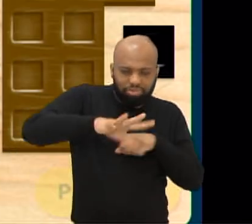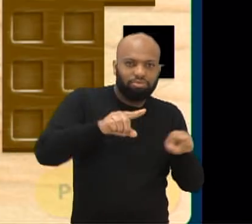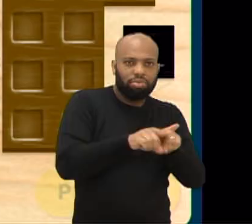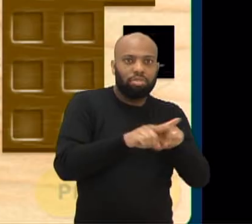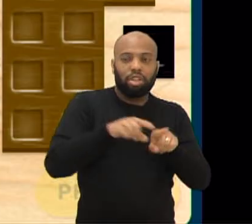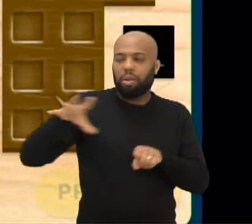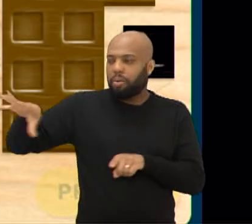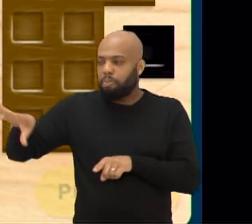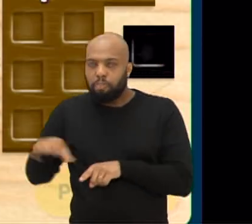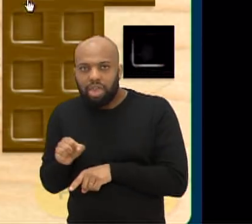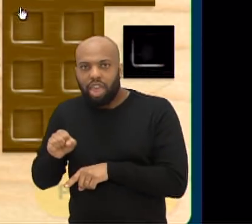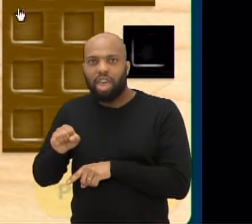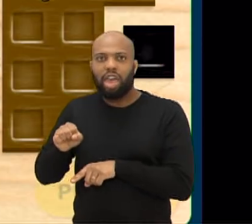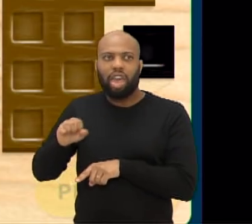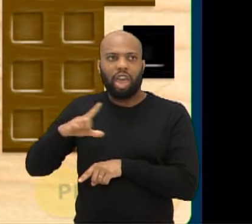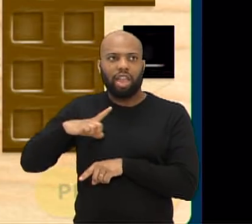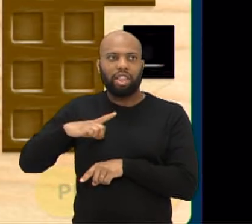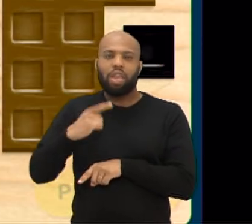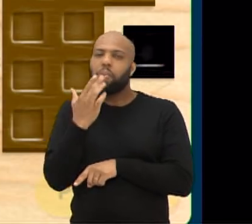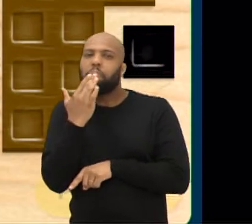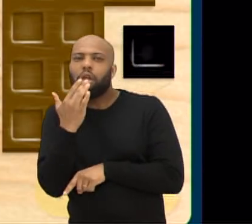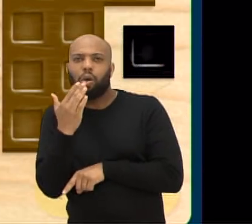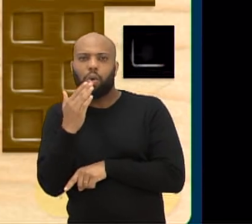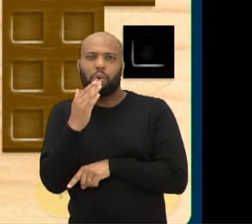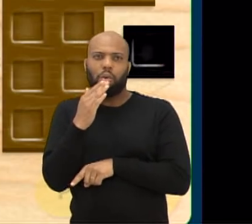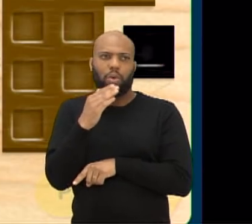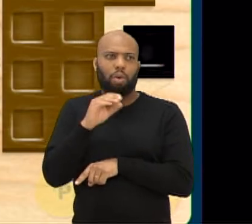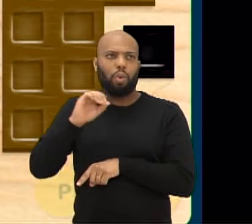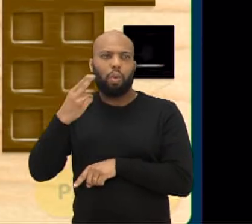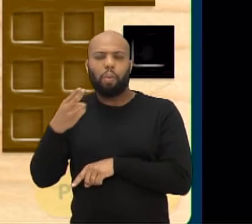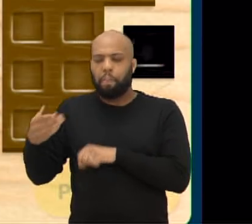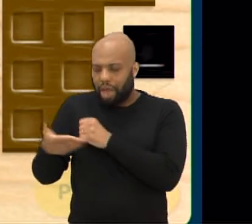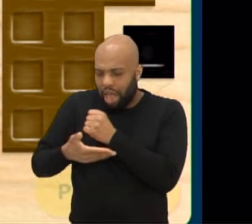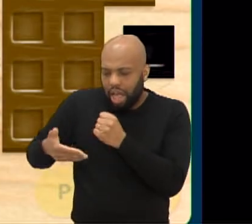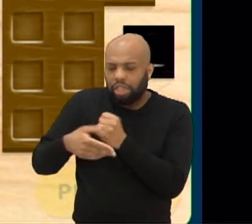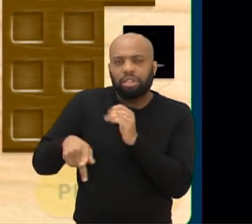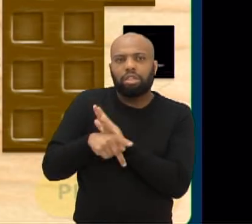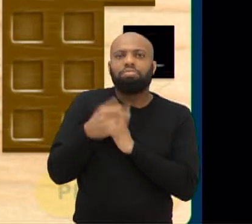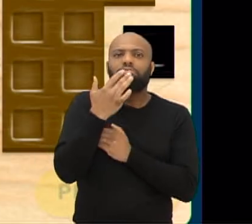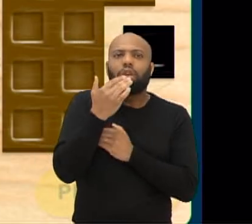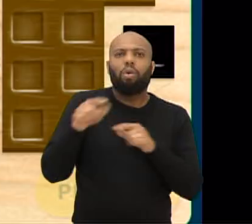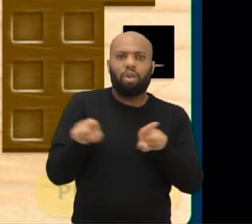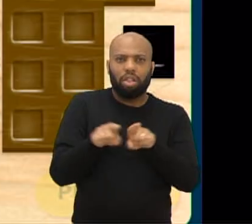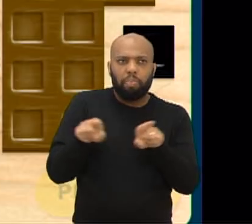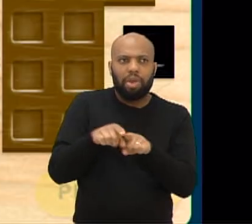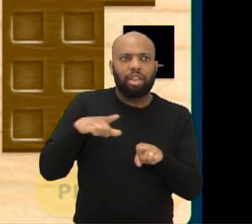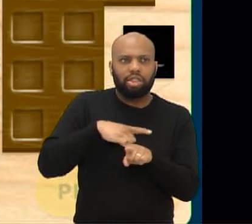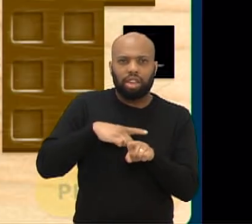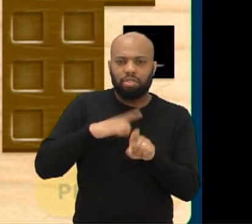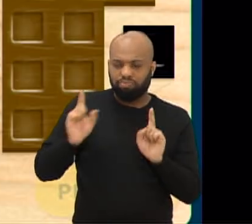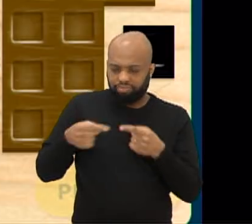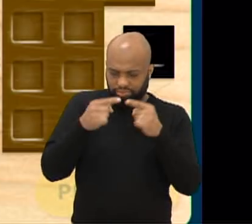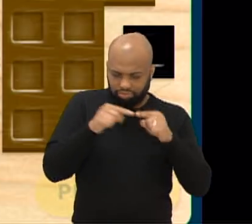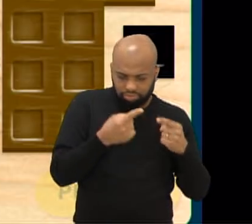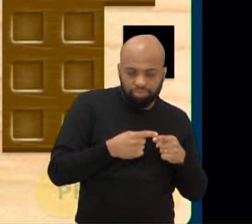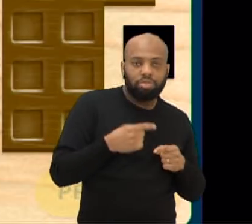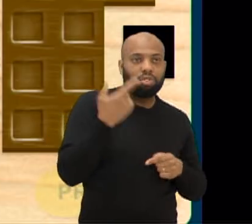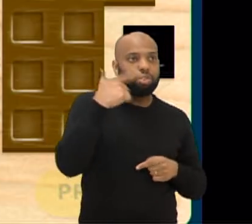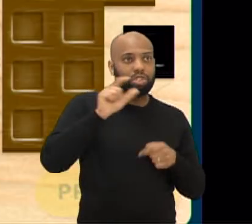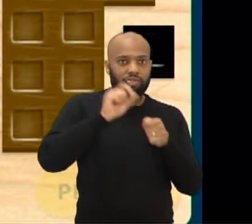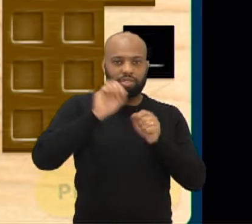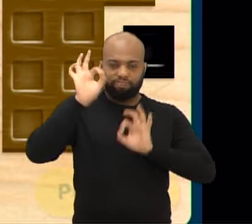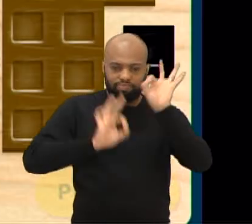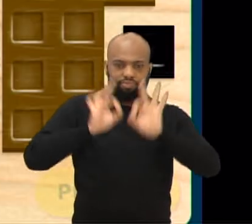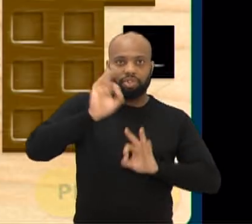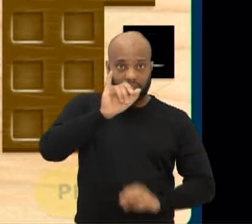Pegue as peças de uma cor, ou se baseie nas cores das peças para fazer a montagem da